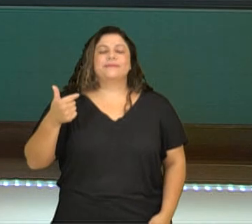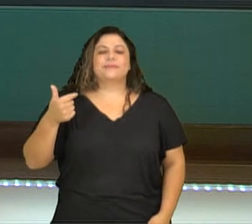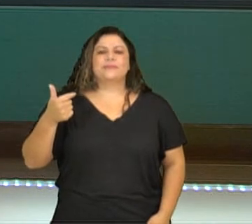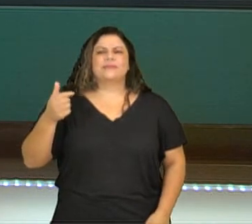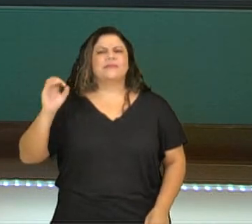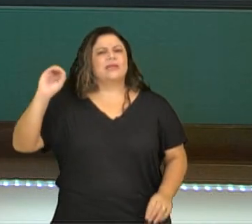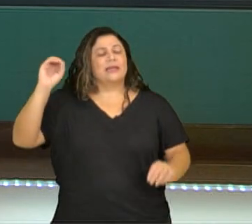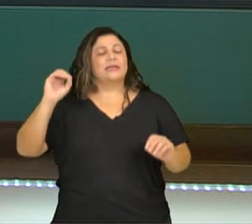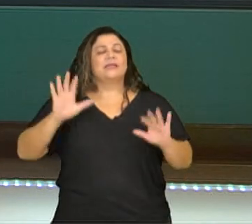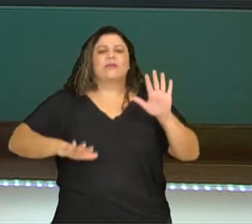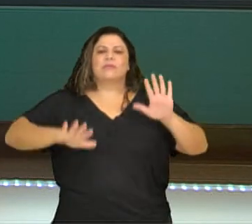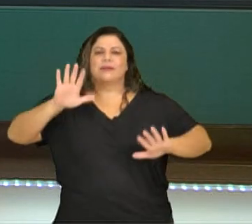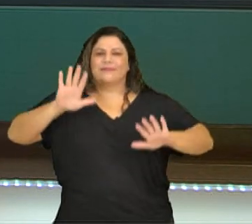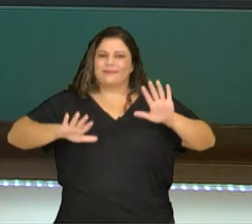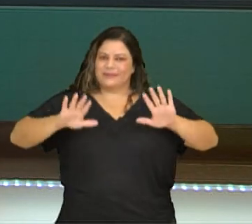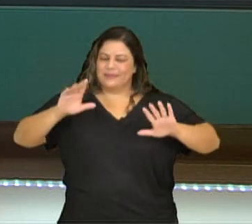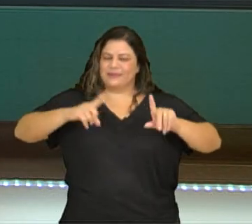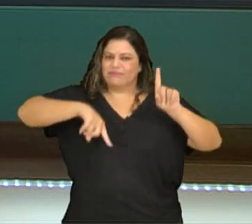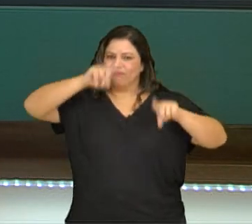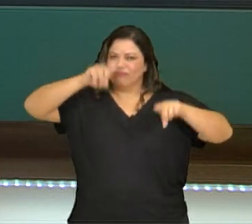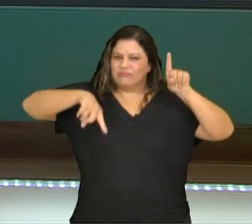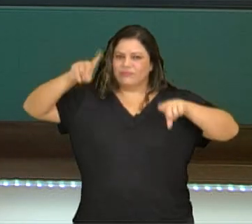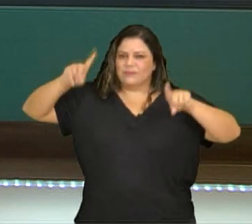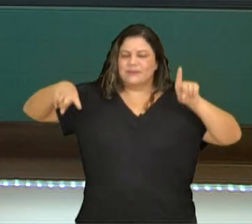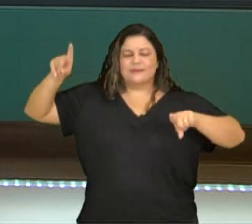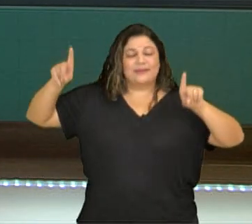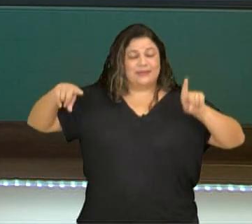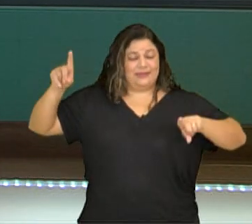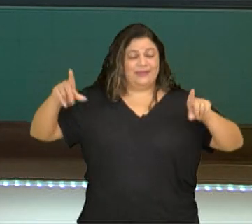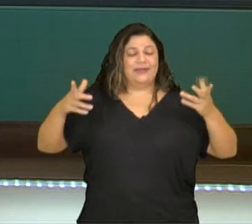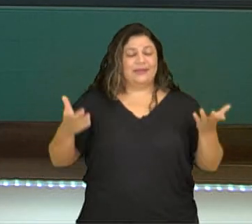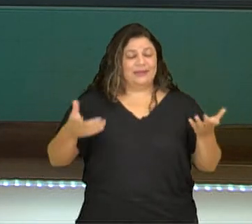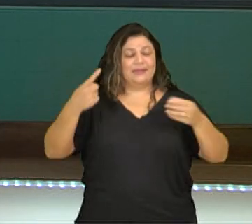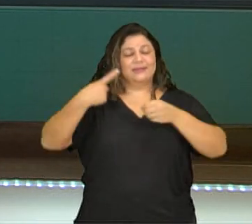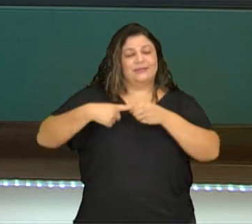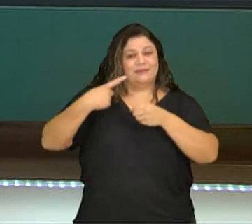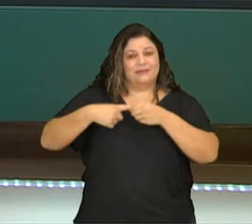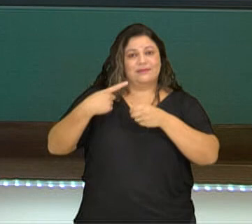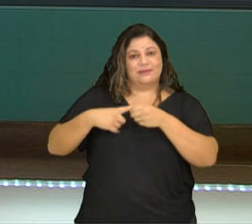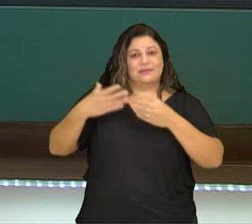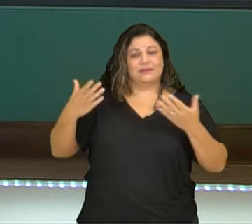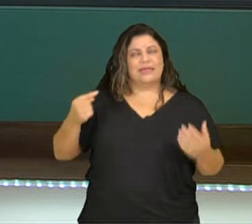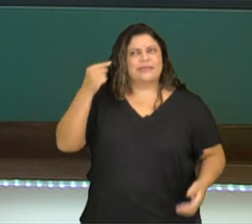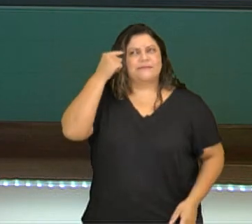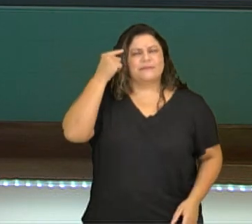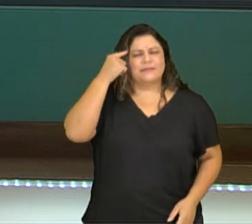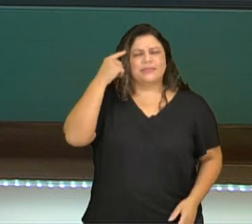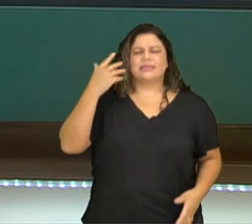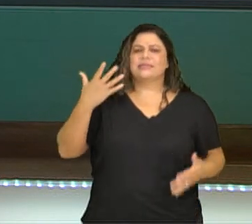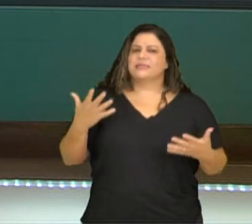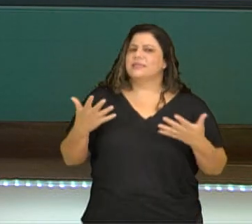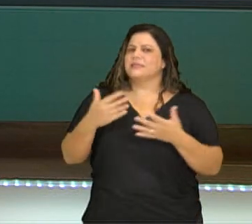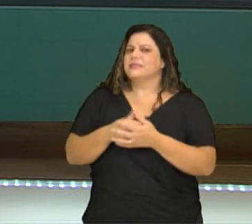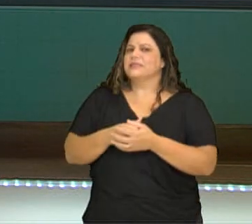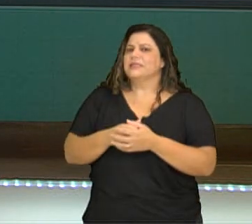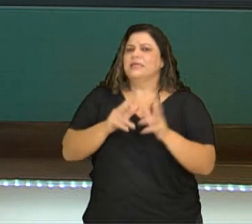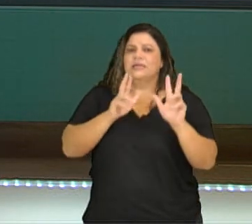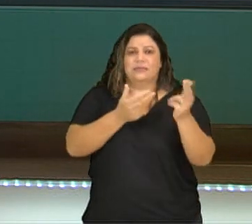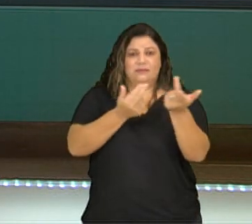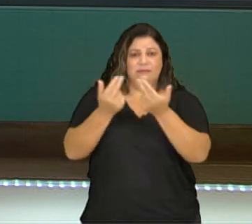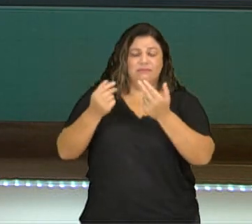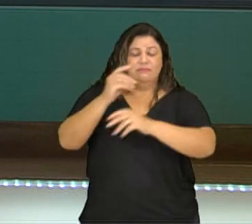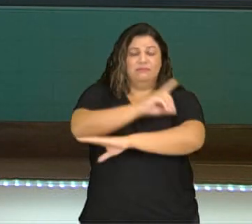houve uma variação significativa de temperatura nessa cidade, né? Pense, no mesmo dia